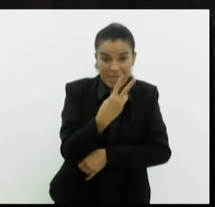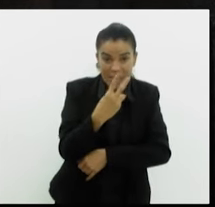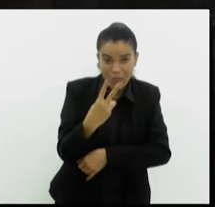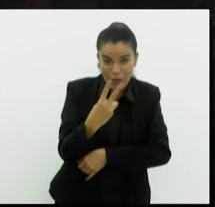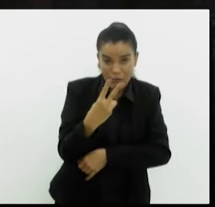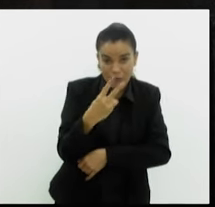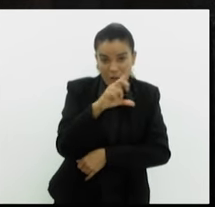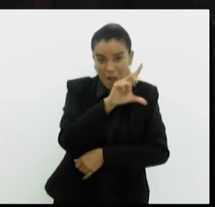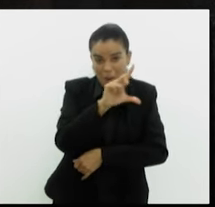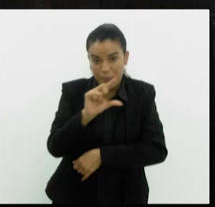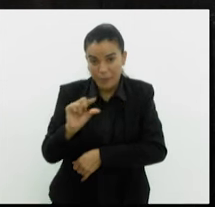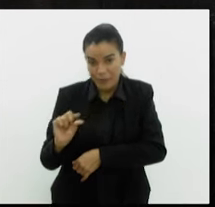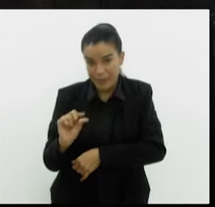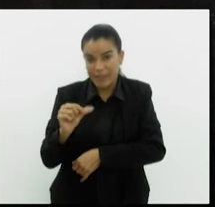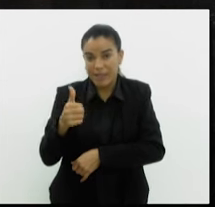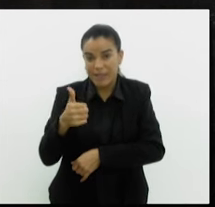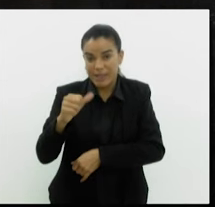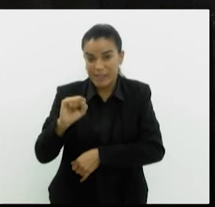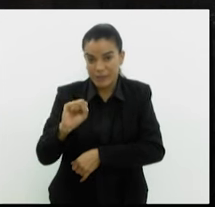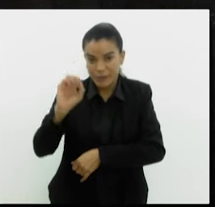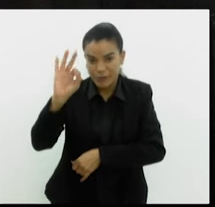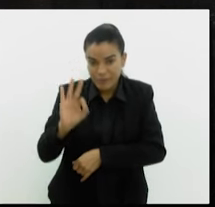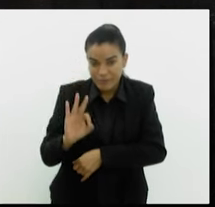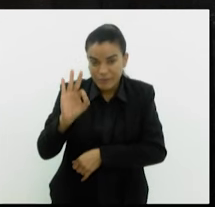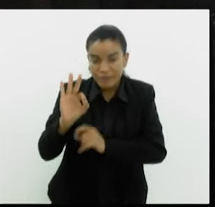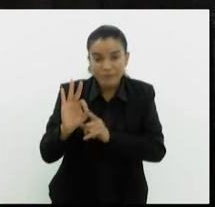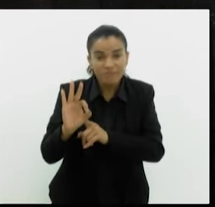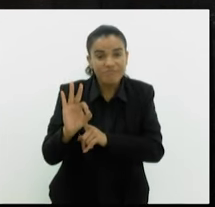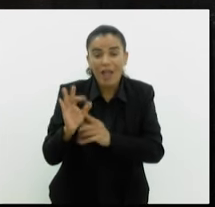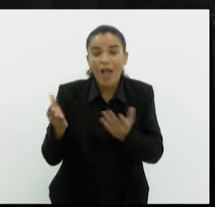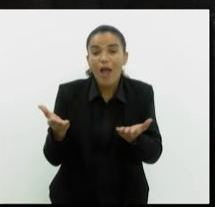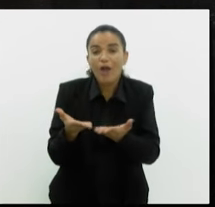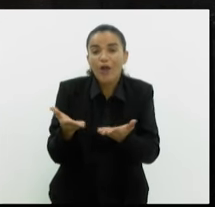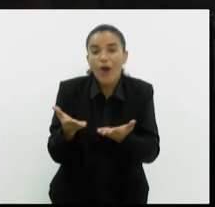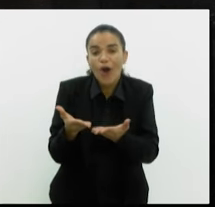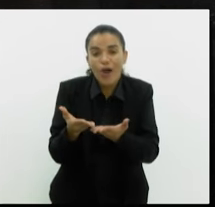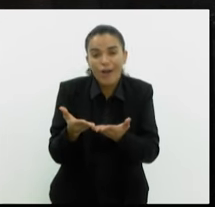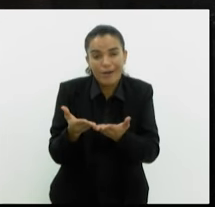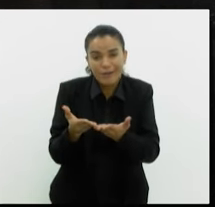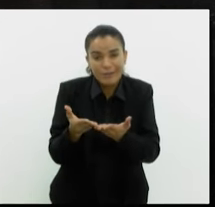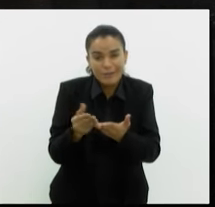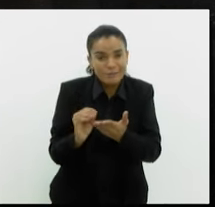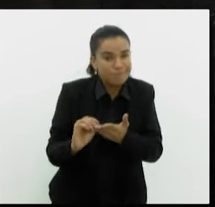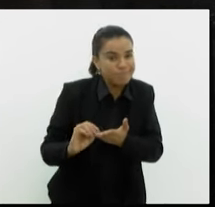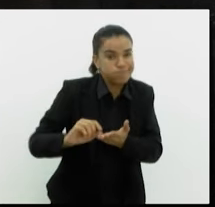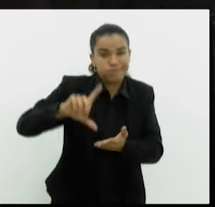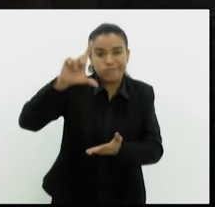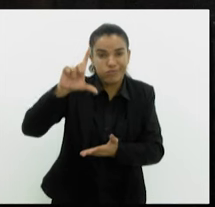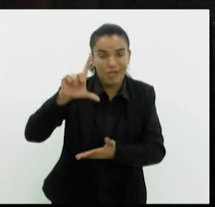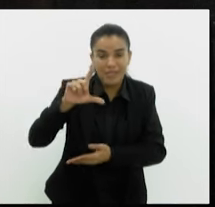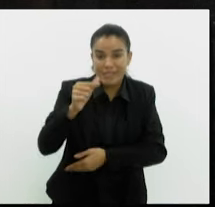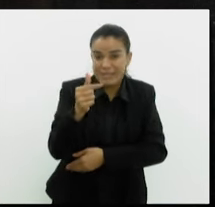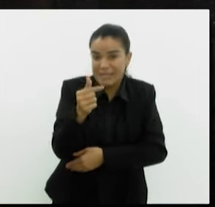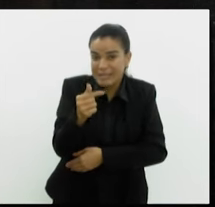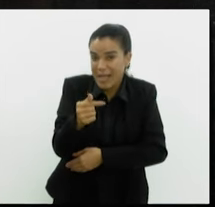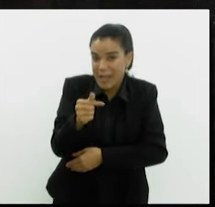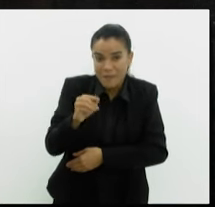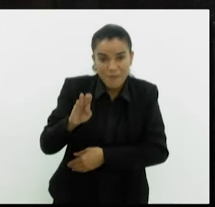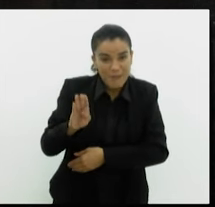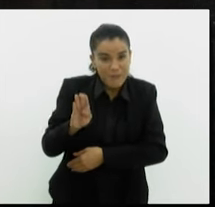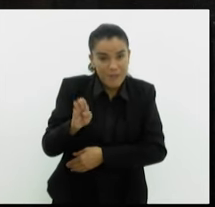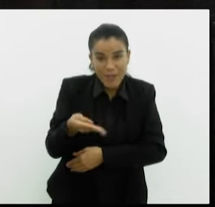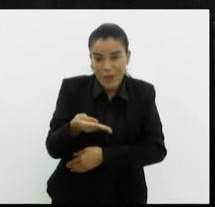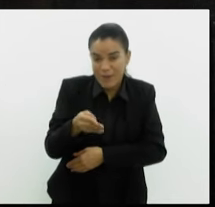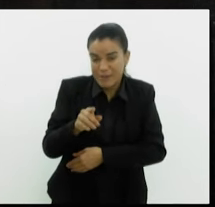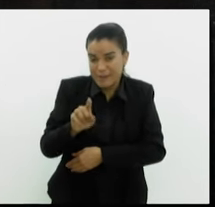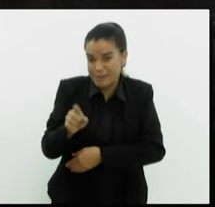para 18%, está efetuando a perda de 7,5 bilhões